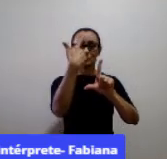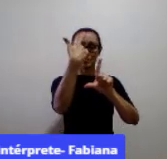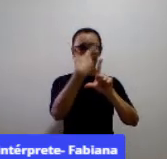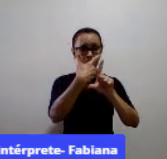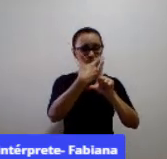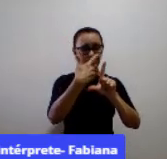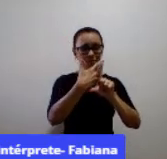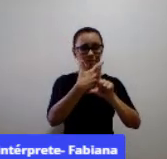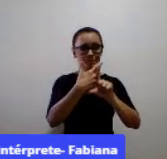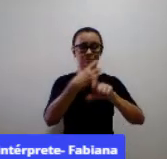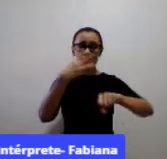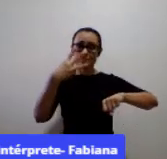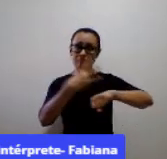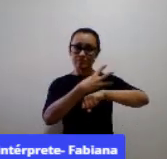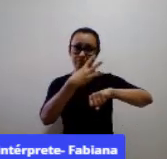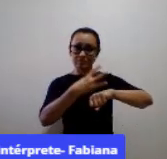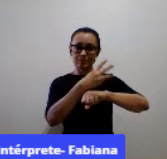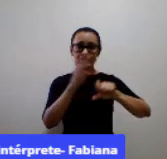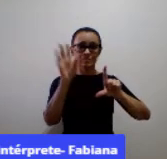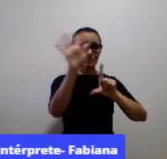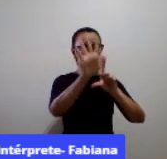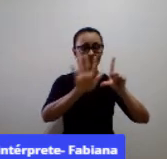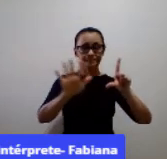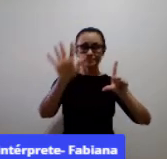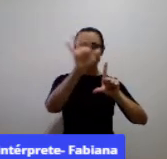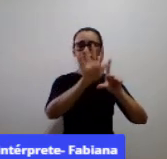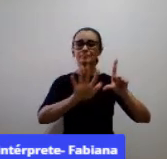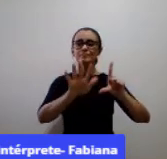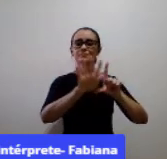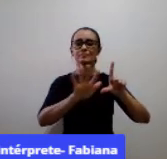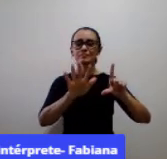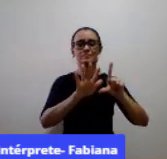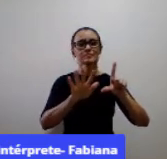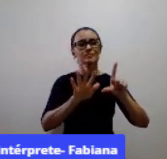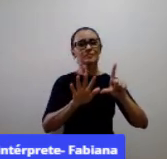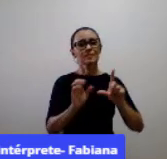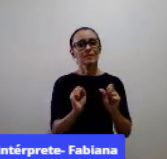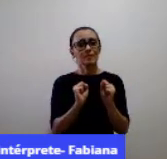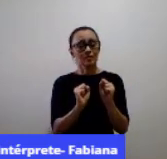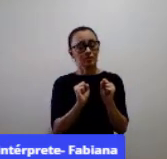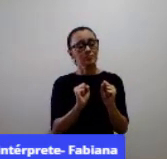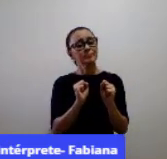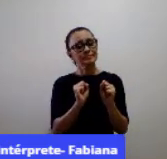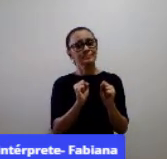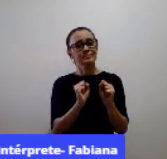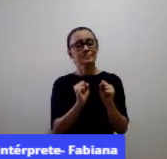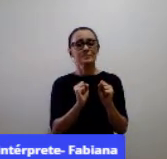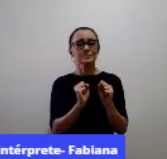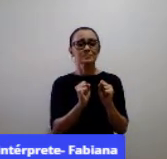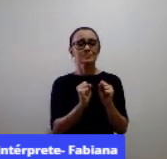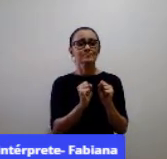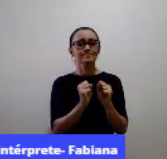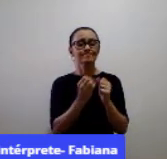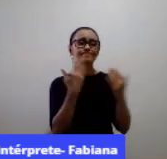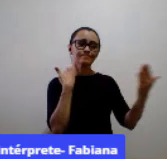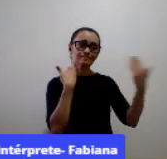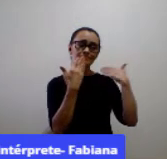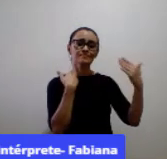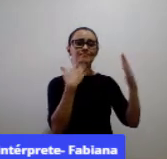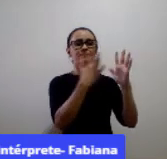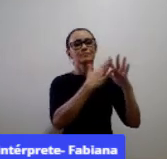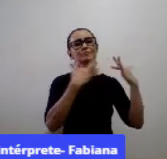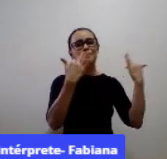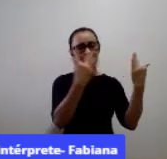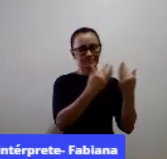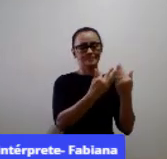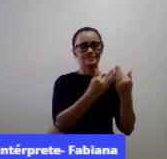Google Meet, né? Então, alguma forma que você possa, então, realizar essa reunião. Mas, assim, não deixar de realizar essa